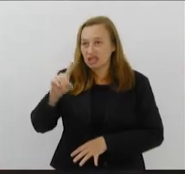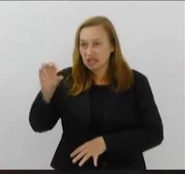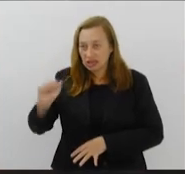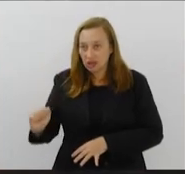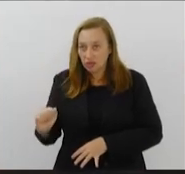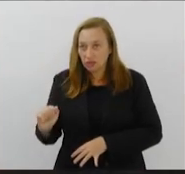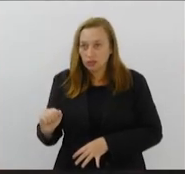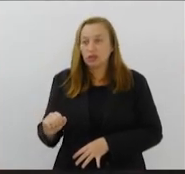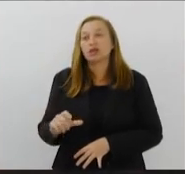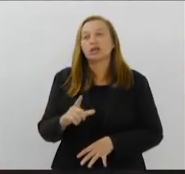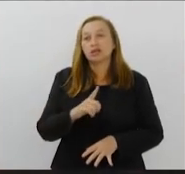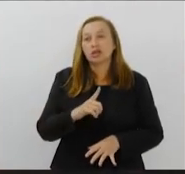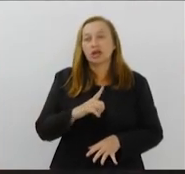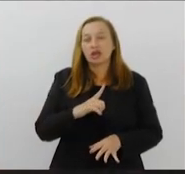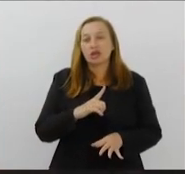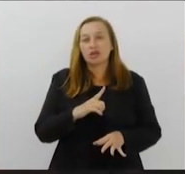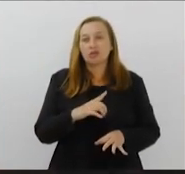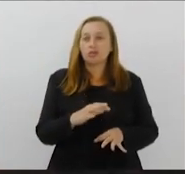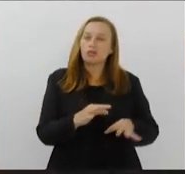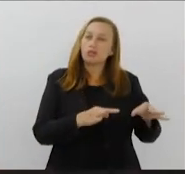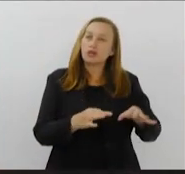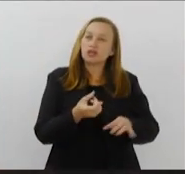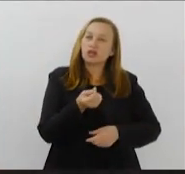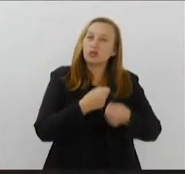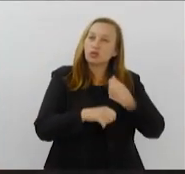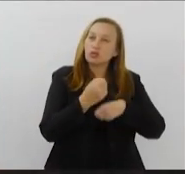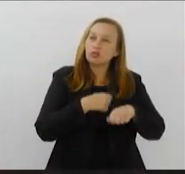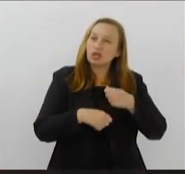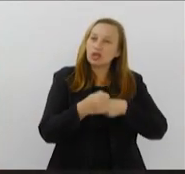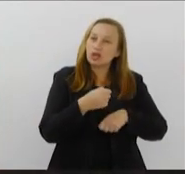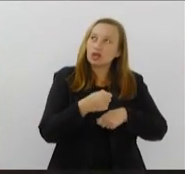Mar lançou um plano de